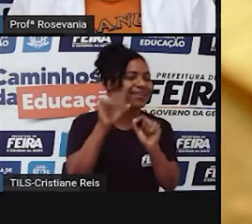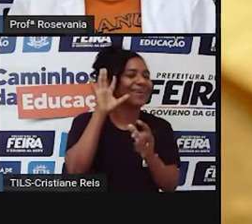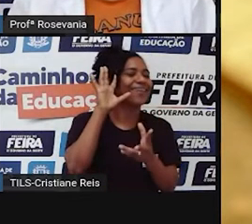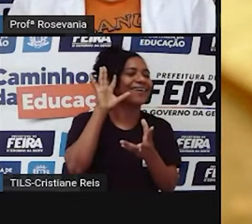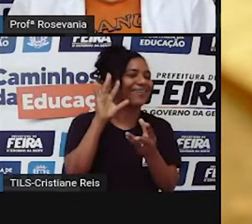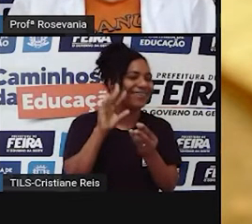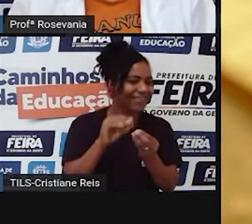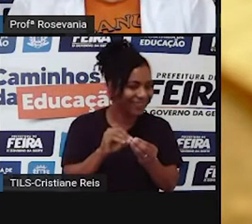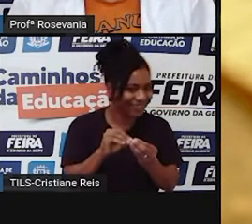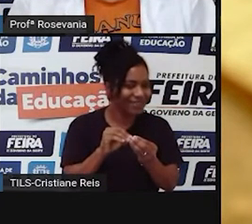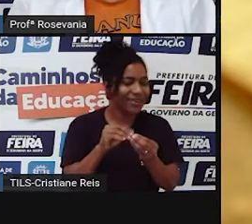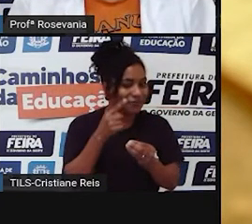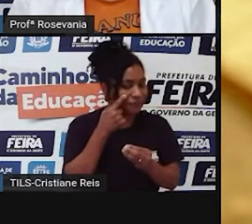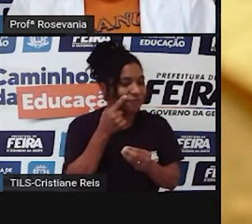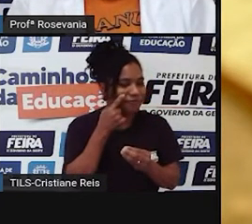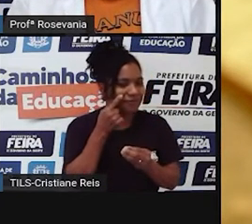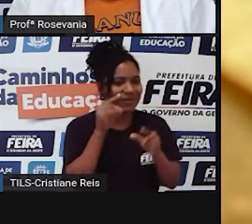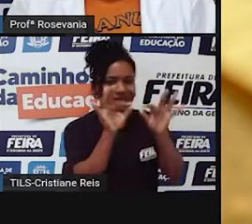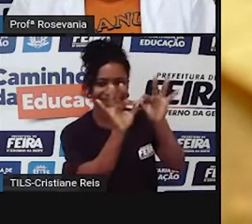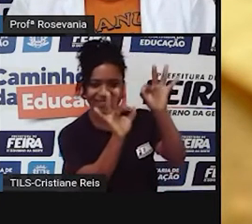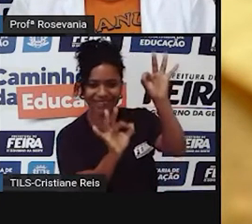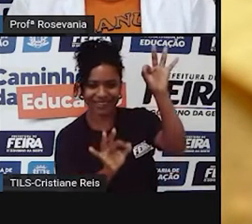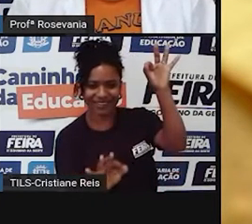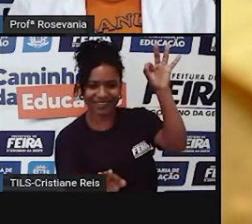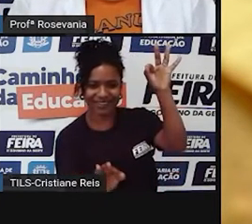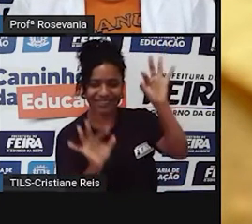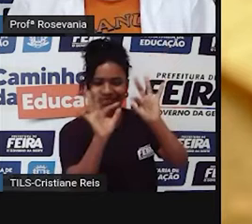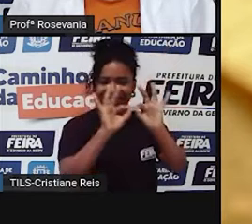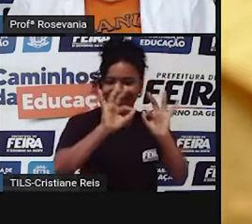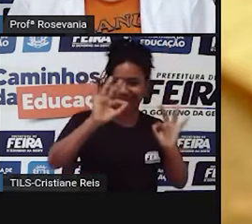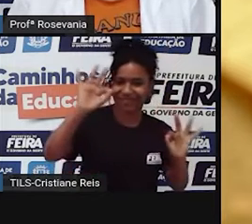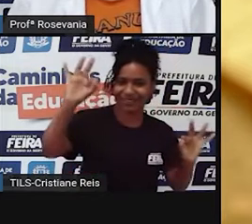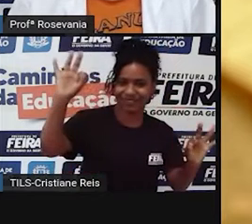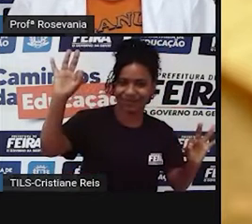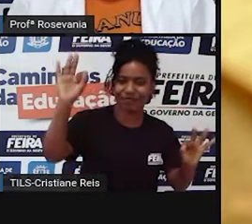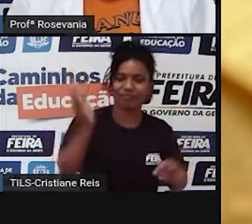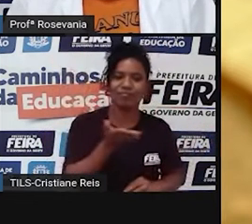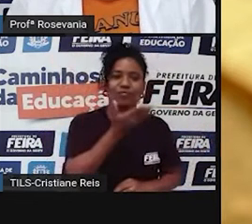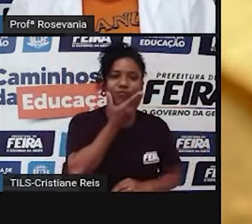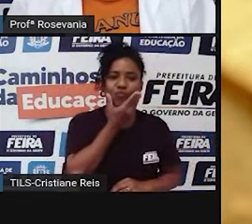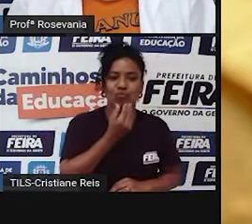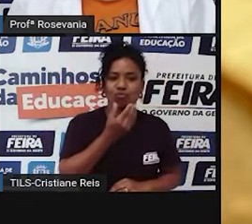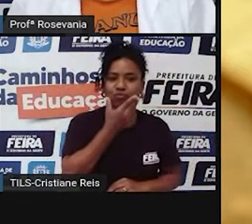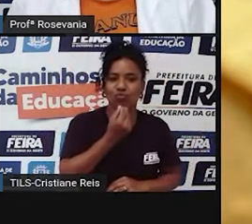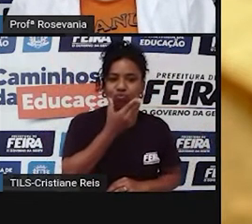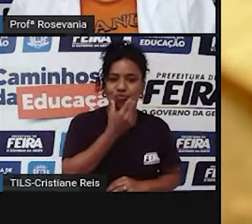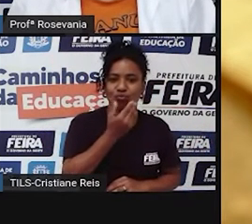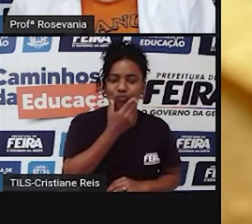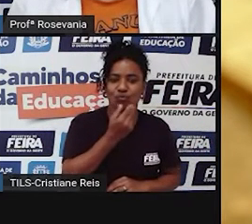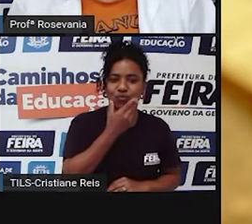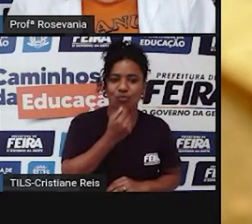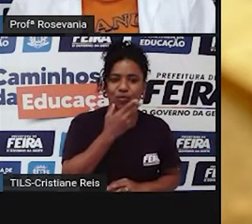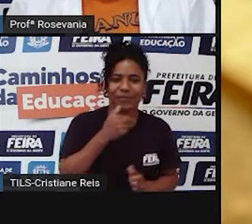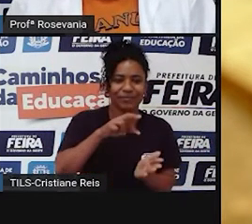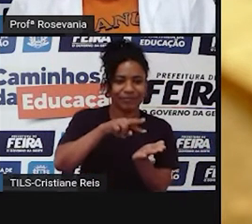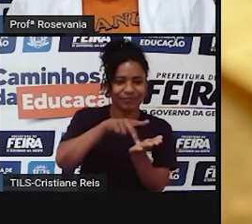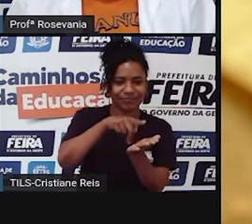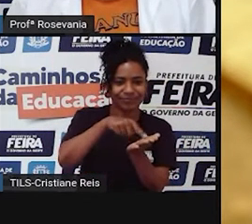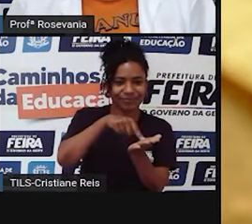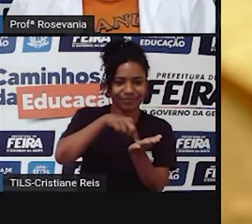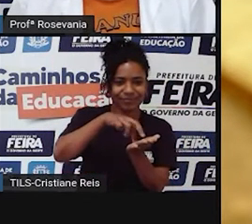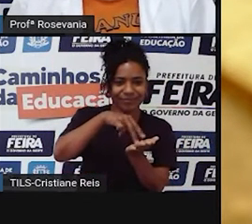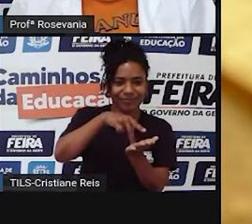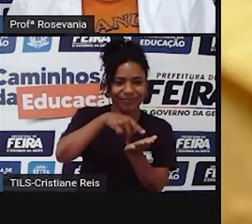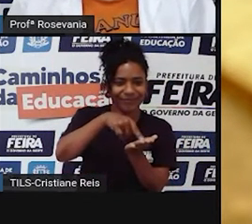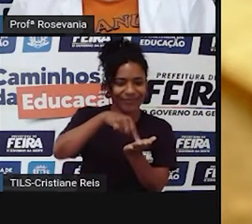aqui uma fita métrica e nós temos um homem, né, em miniatura. Então,